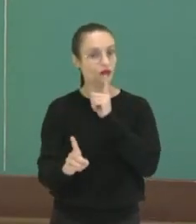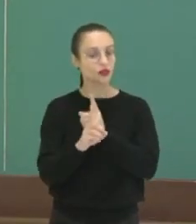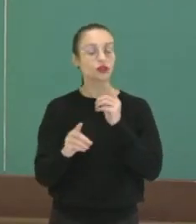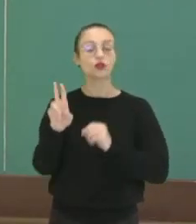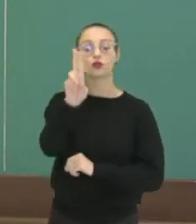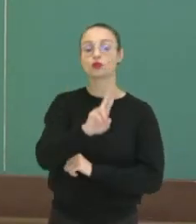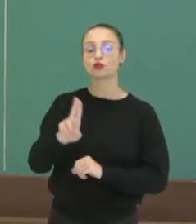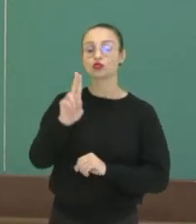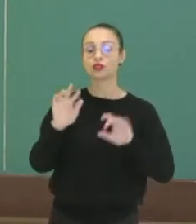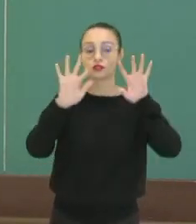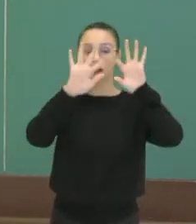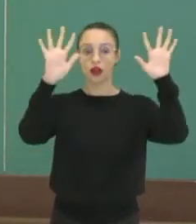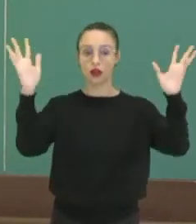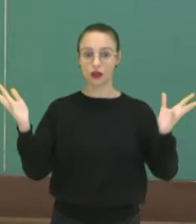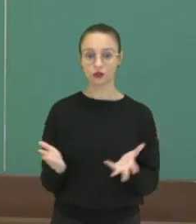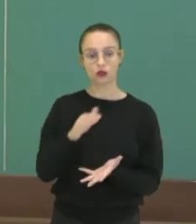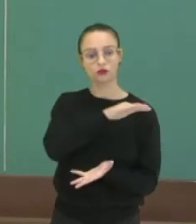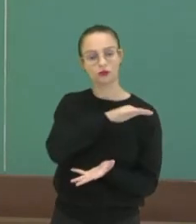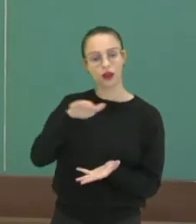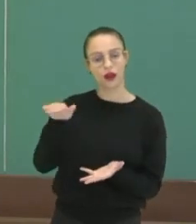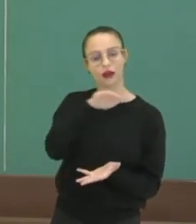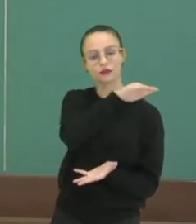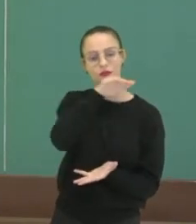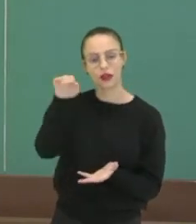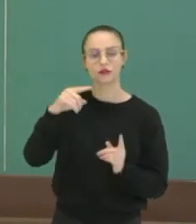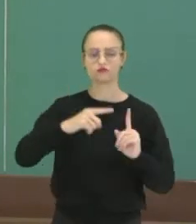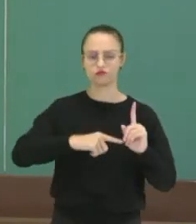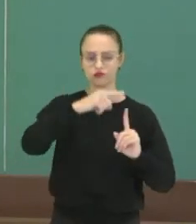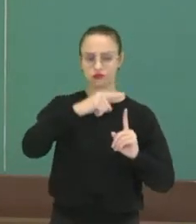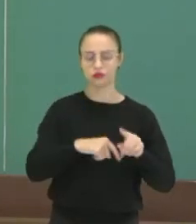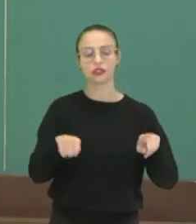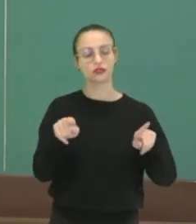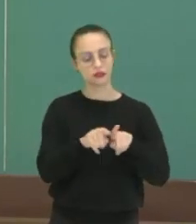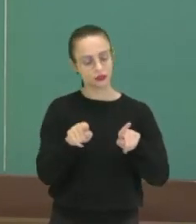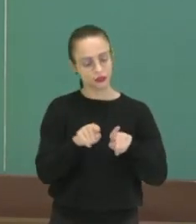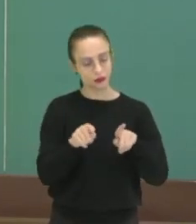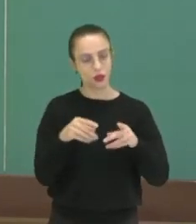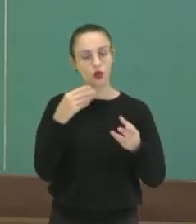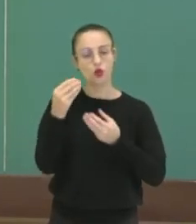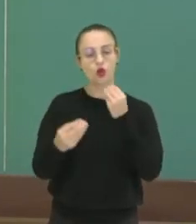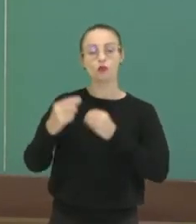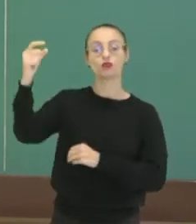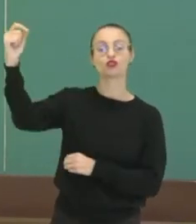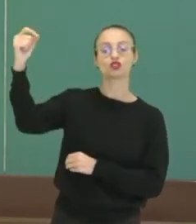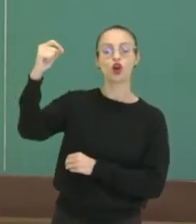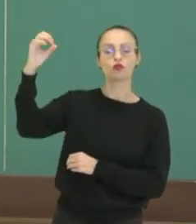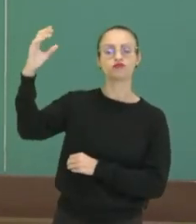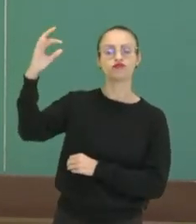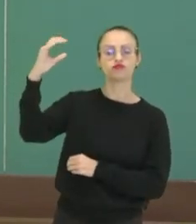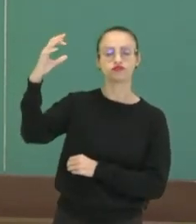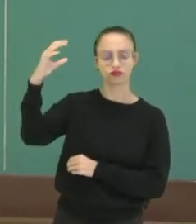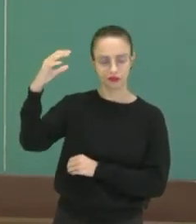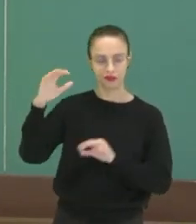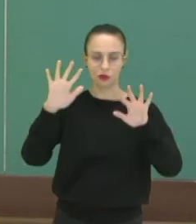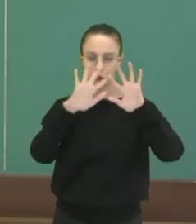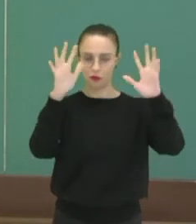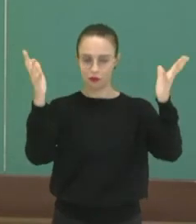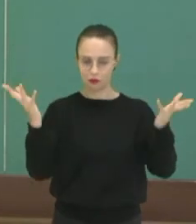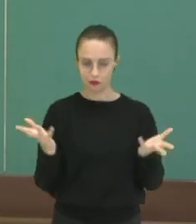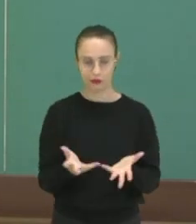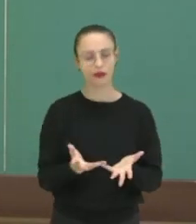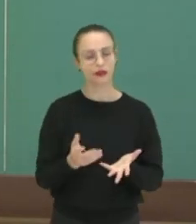utilizando o critério das zonas térmicas também, da maneira como o Sol aquece, né, todo o planeta, e